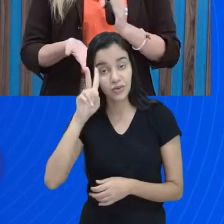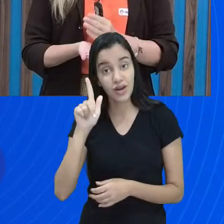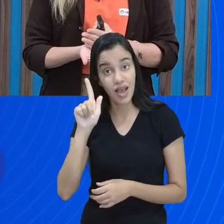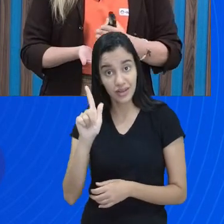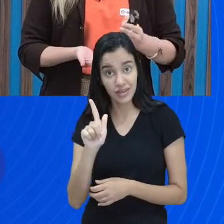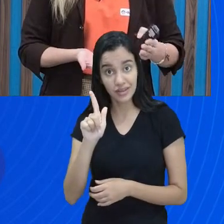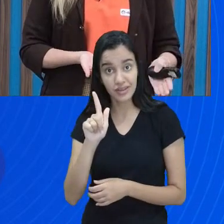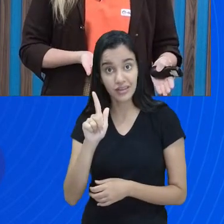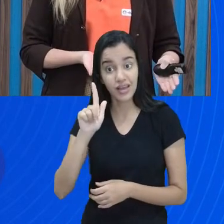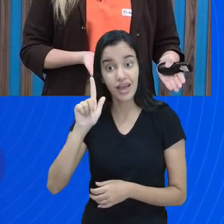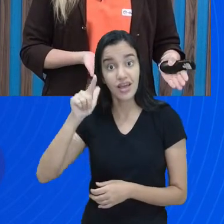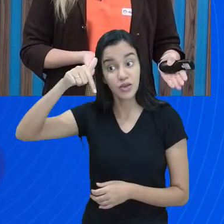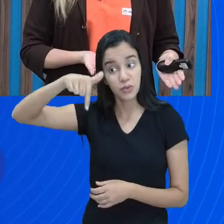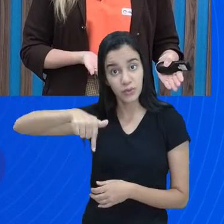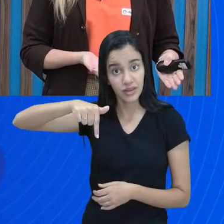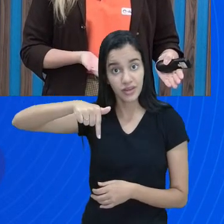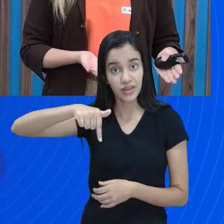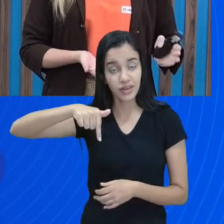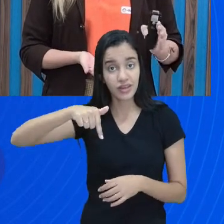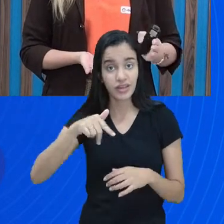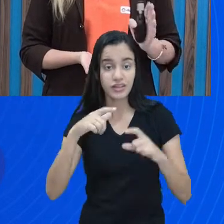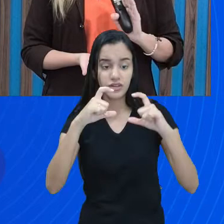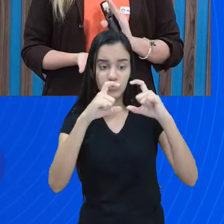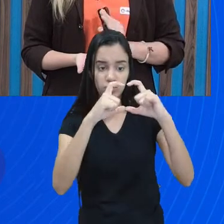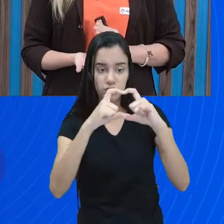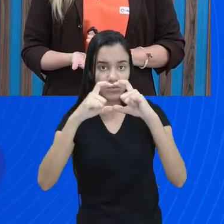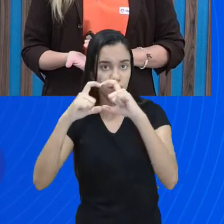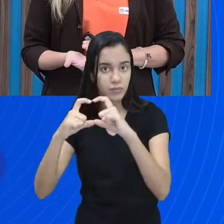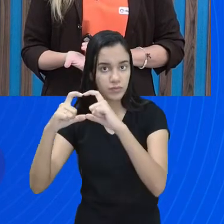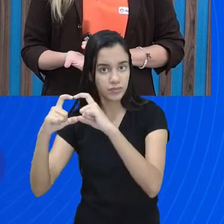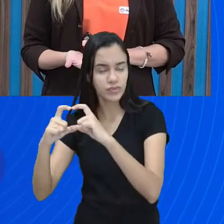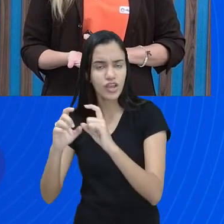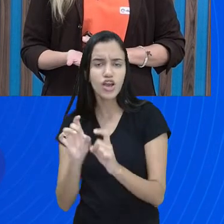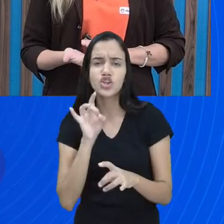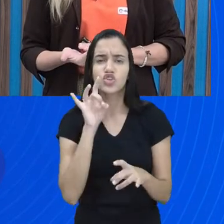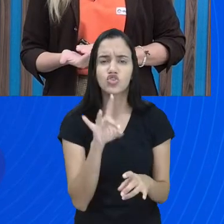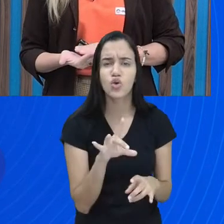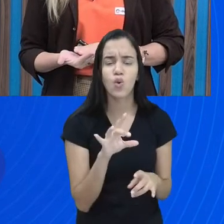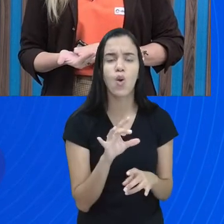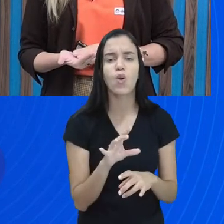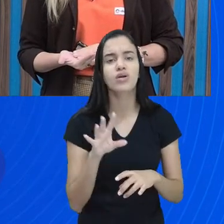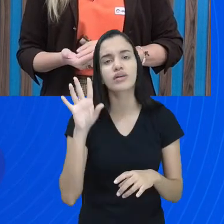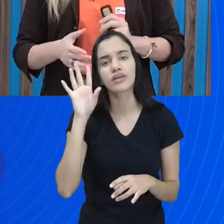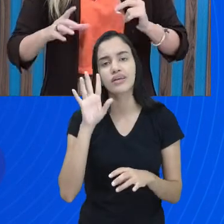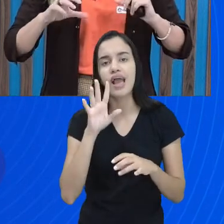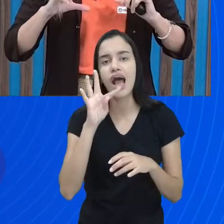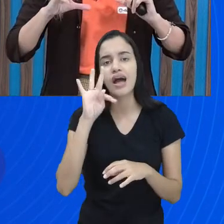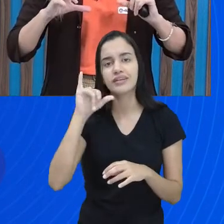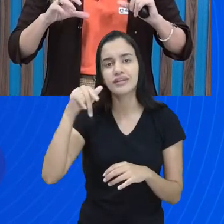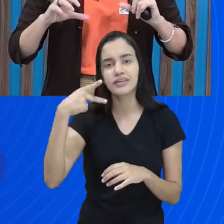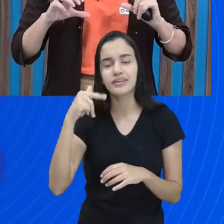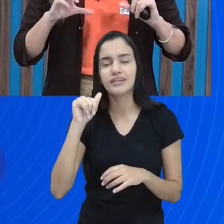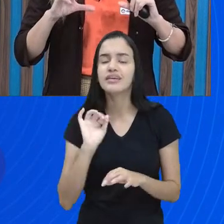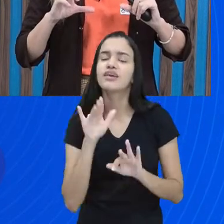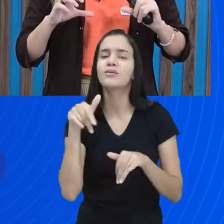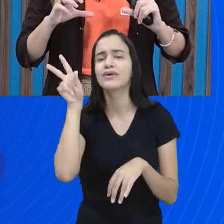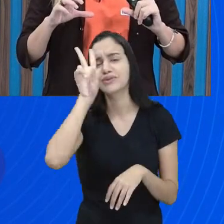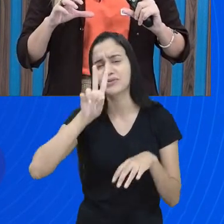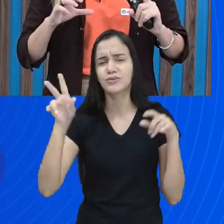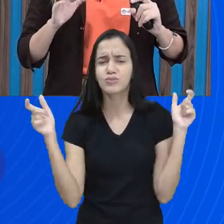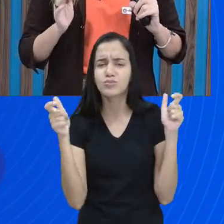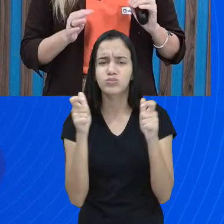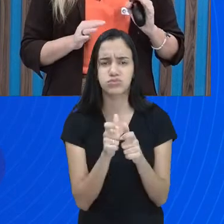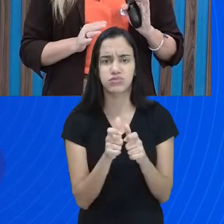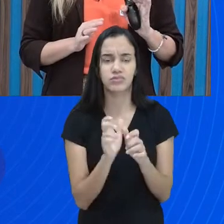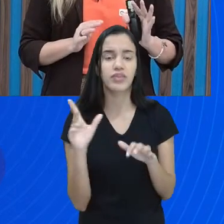quadrinhos, história em quadrinhos, tá bom? Só que a tirinha é uma história em quadrinhos bem reduzida, ela é bem